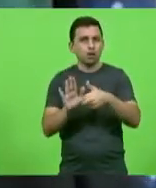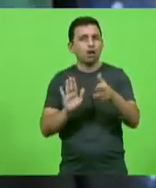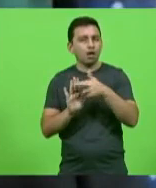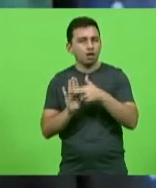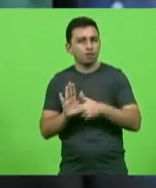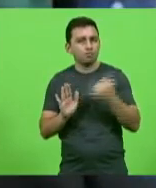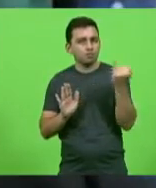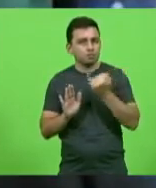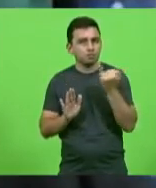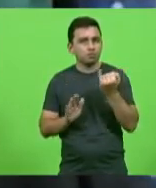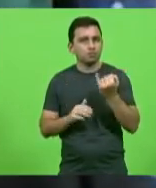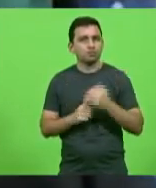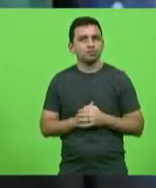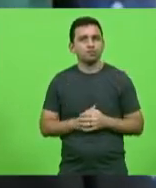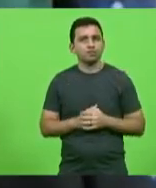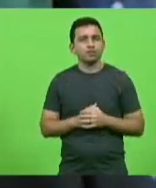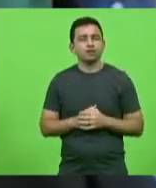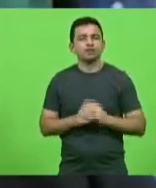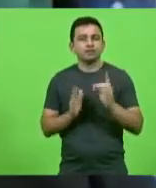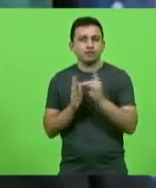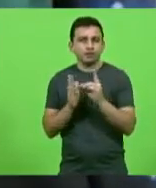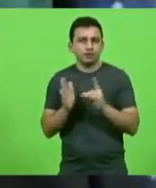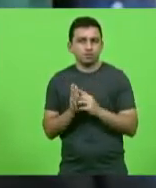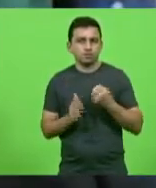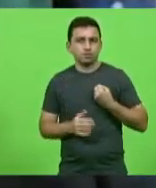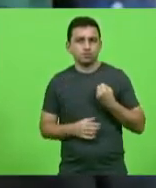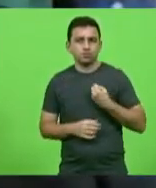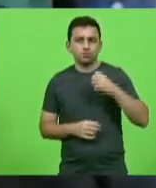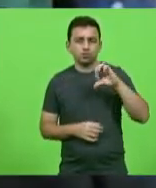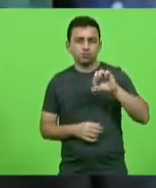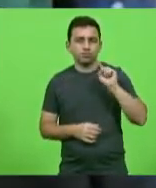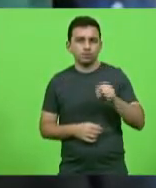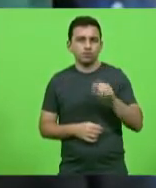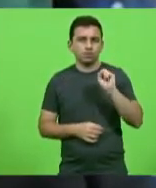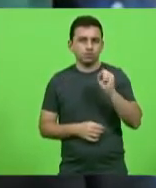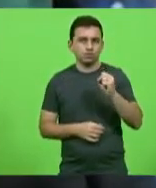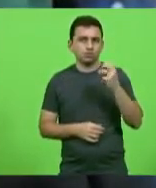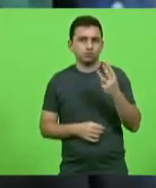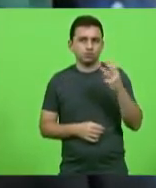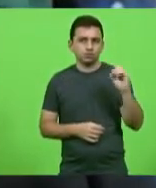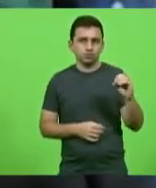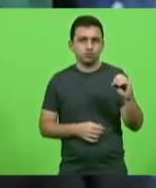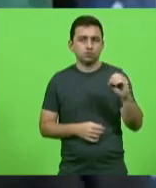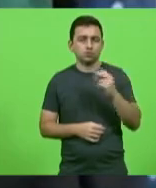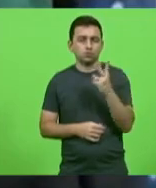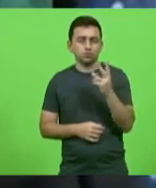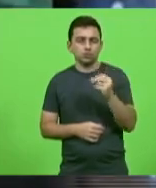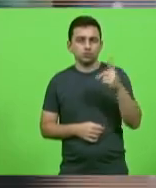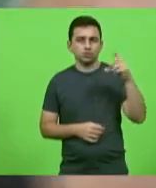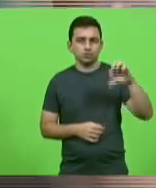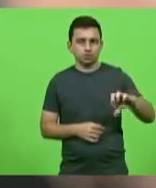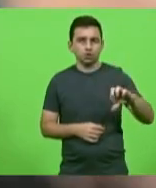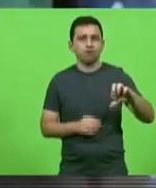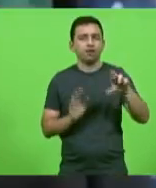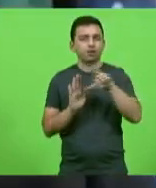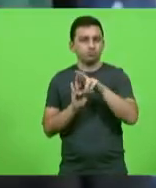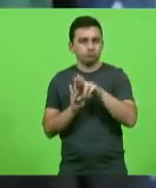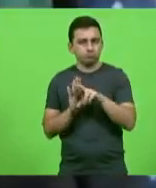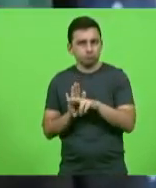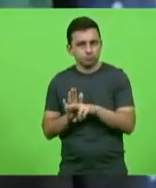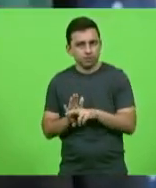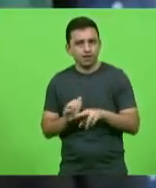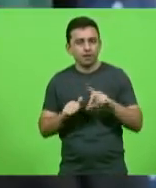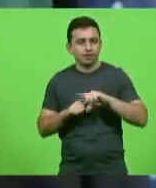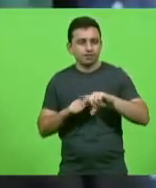legal dessa vez o decreto de nº 9.830 de 2019 que regulamenta